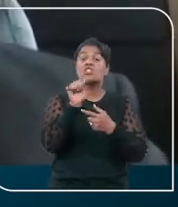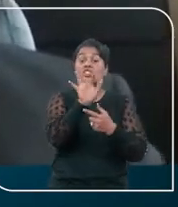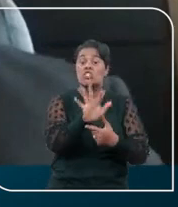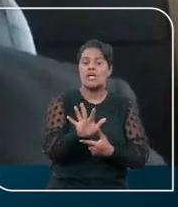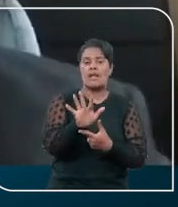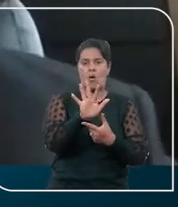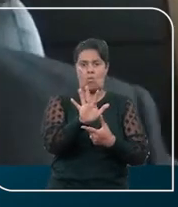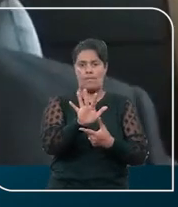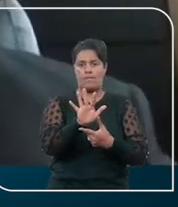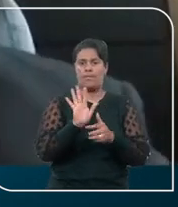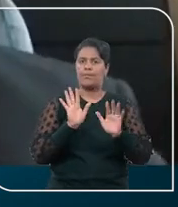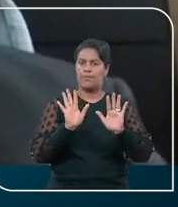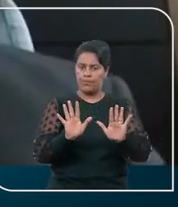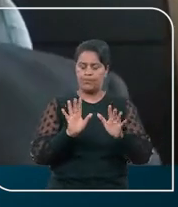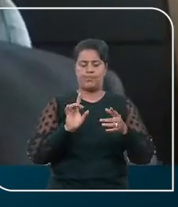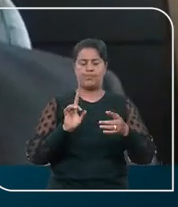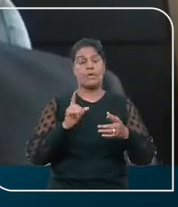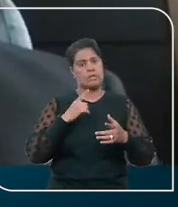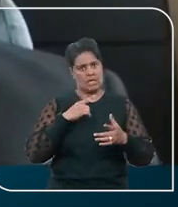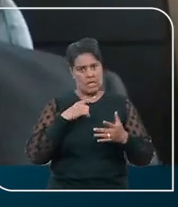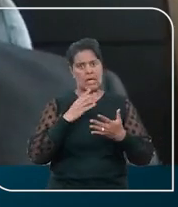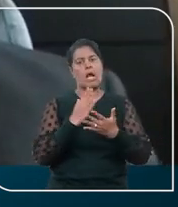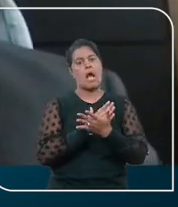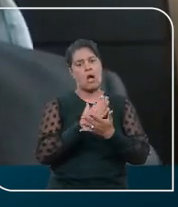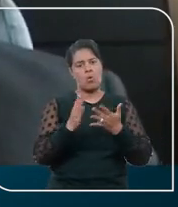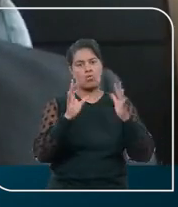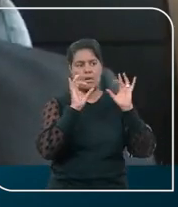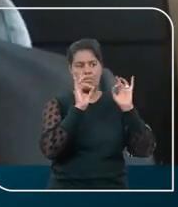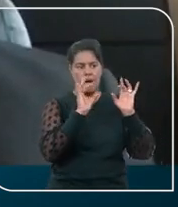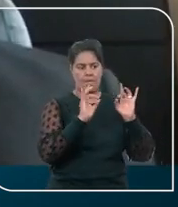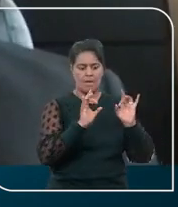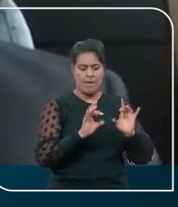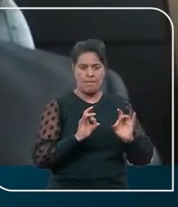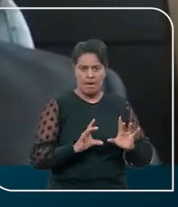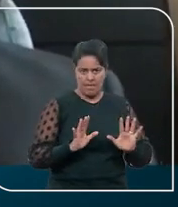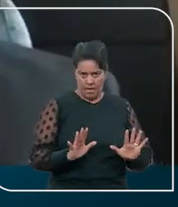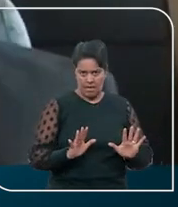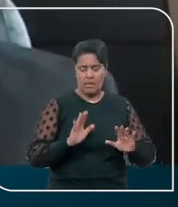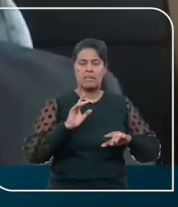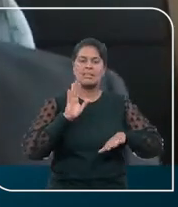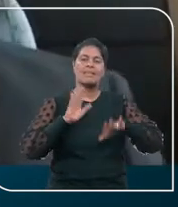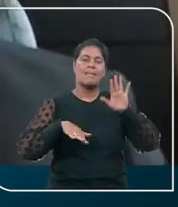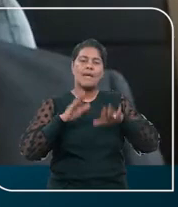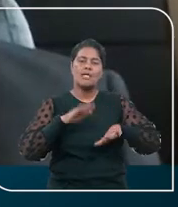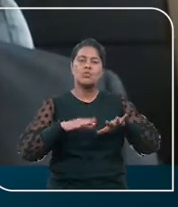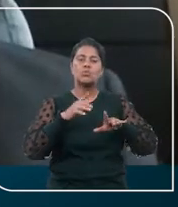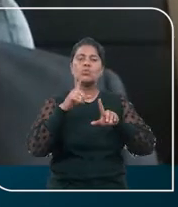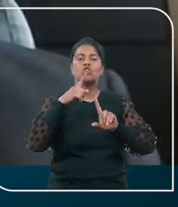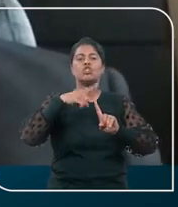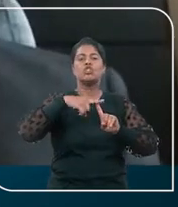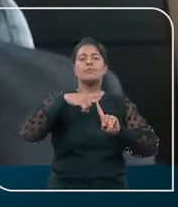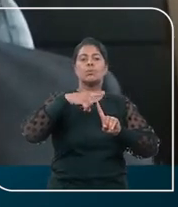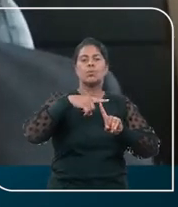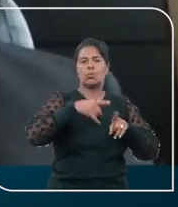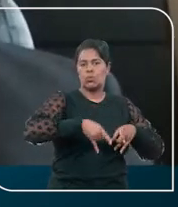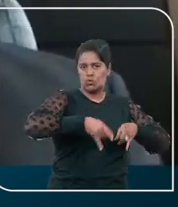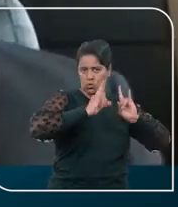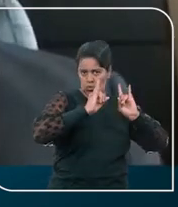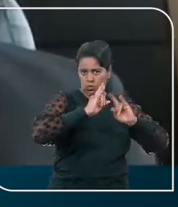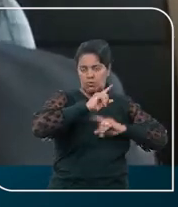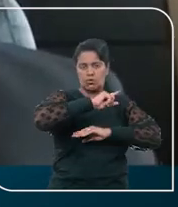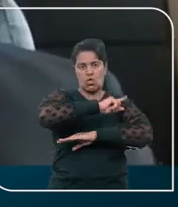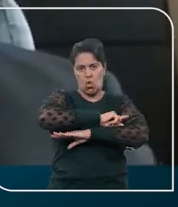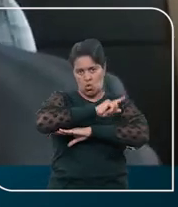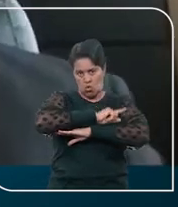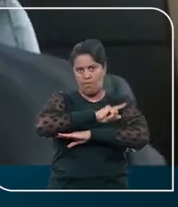direito, nós temos obrigações específicas em cada microsistema condominial, em cada convenção de cada condomínio. Então, a